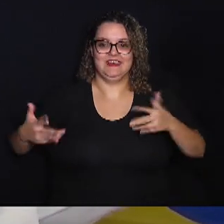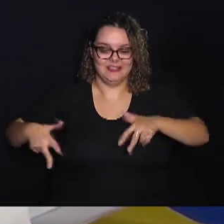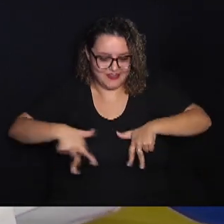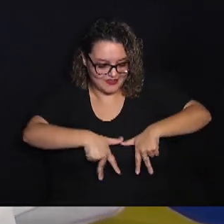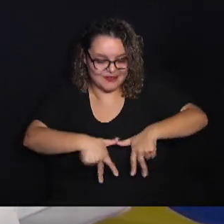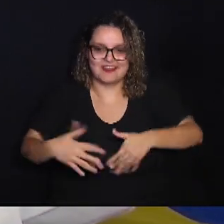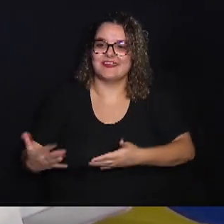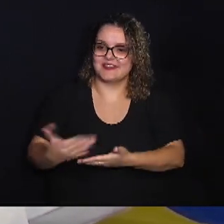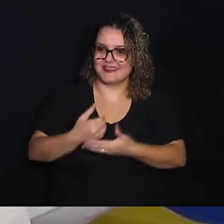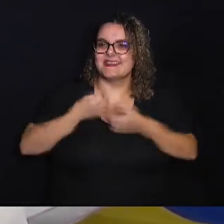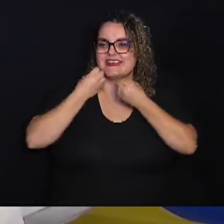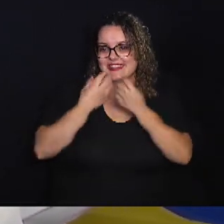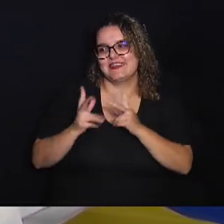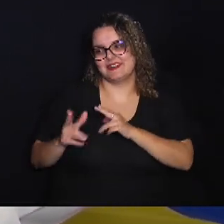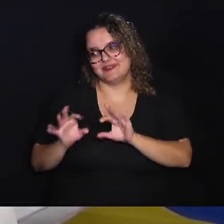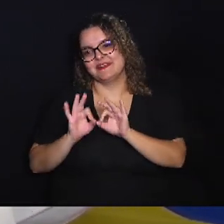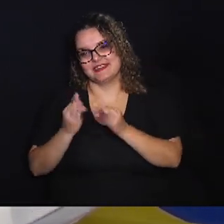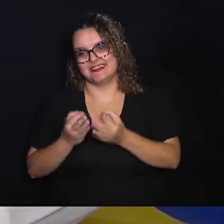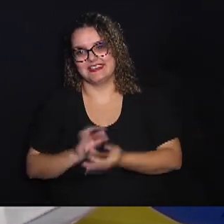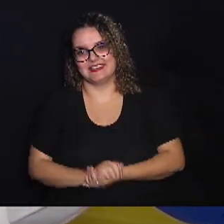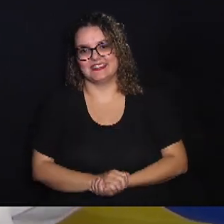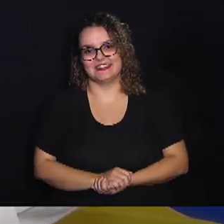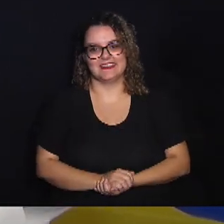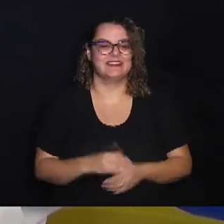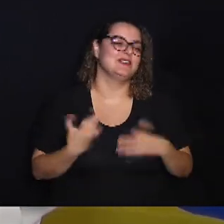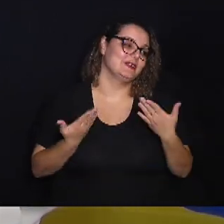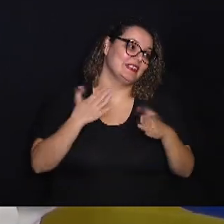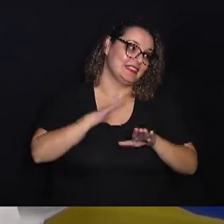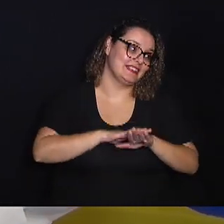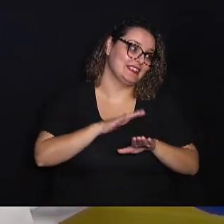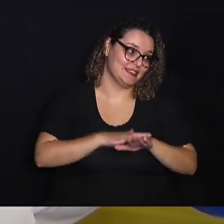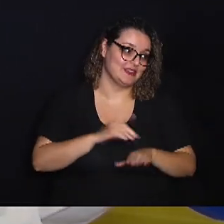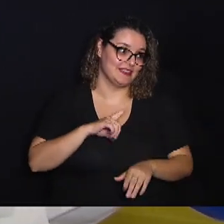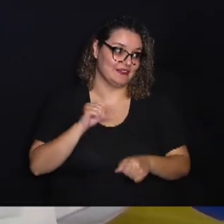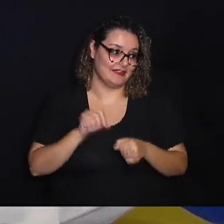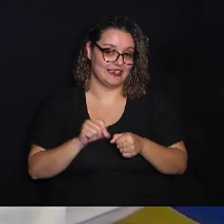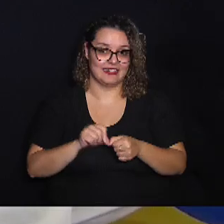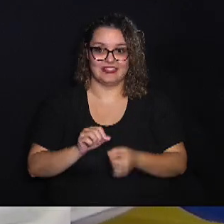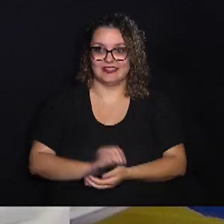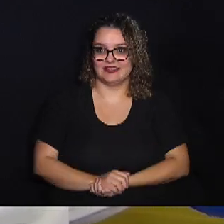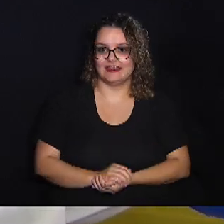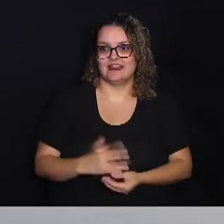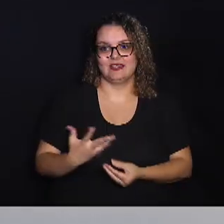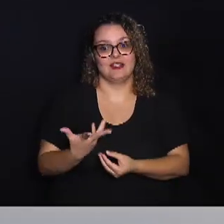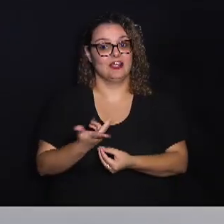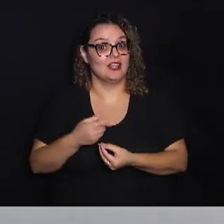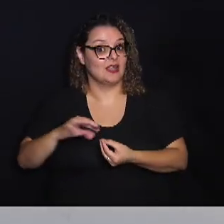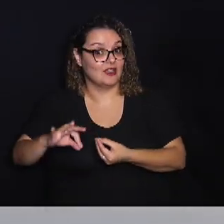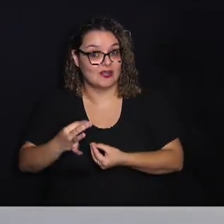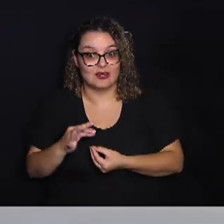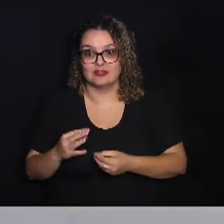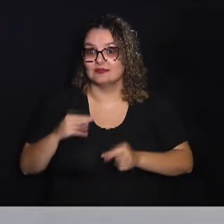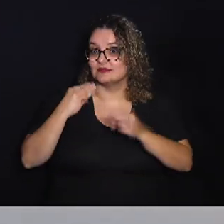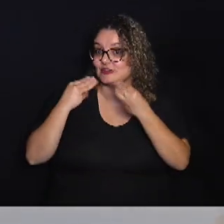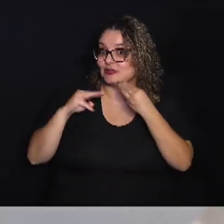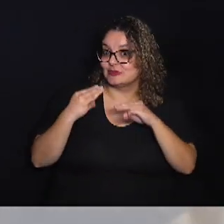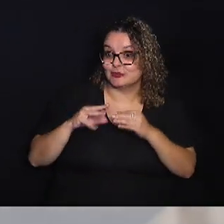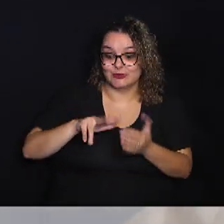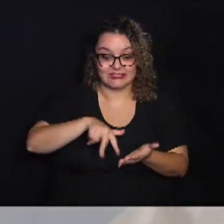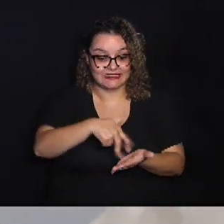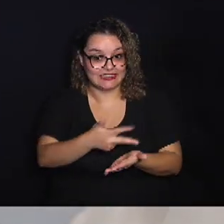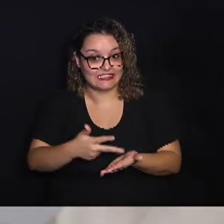acolheram bem com a família. Quais as atividades que você tem feito? Artesanato, música,